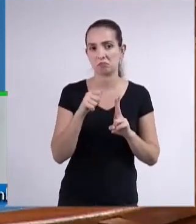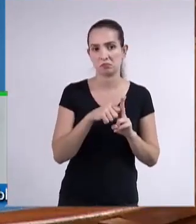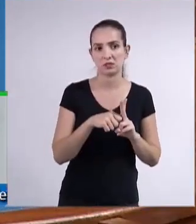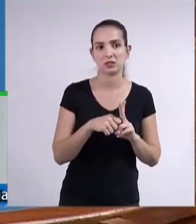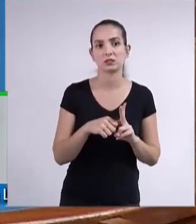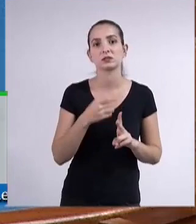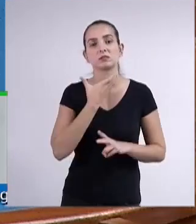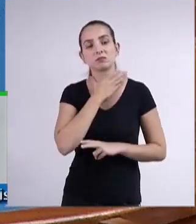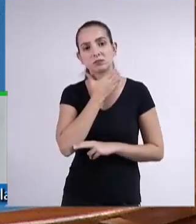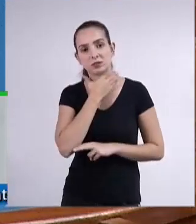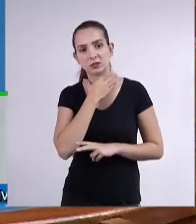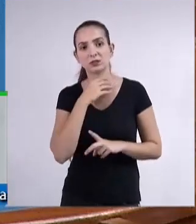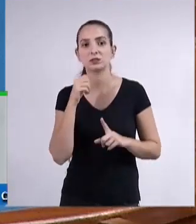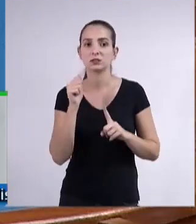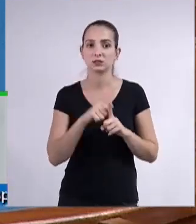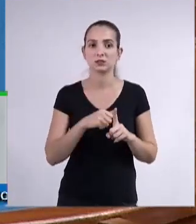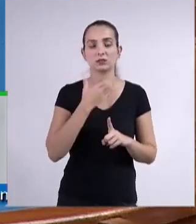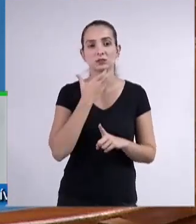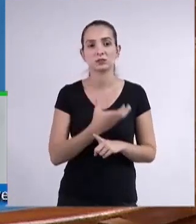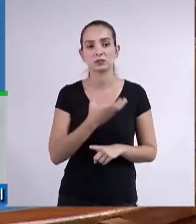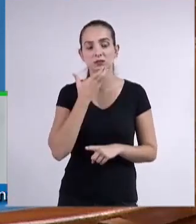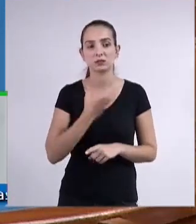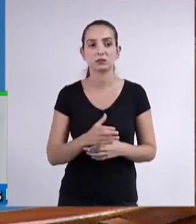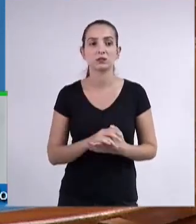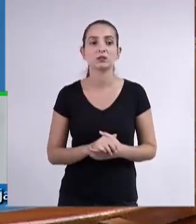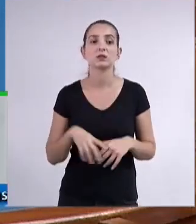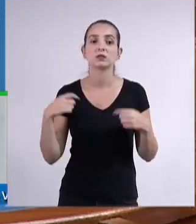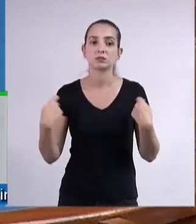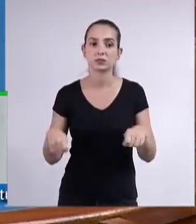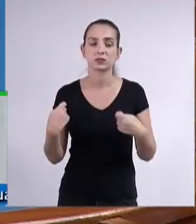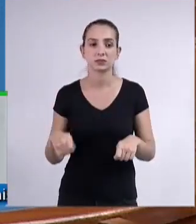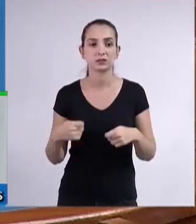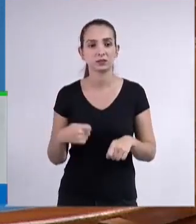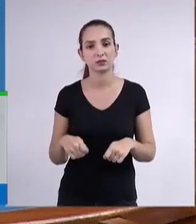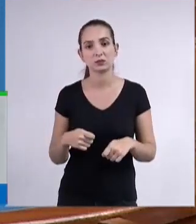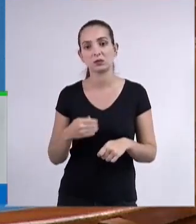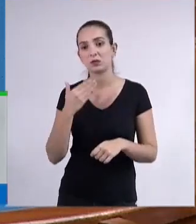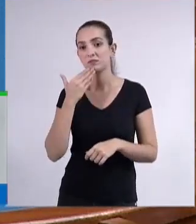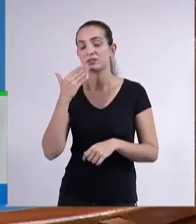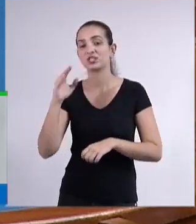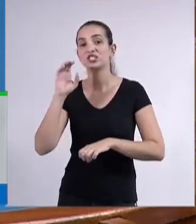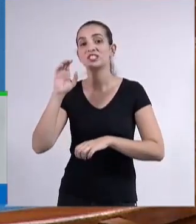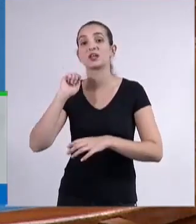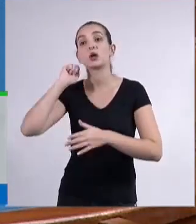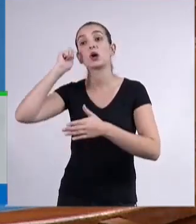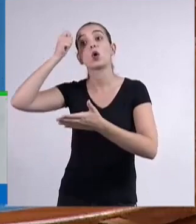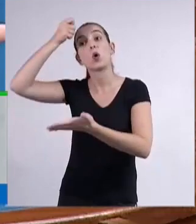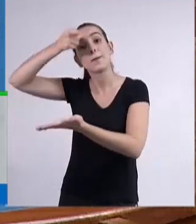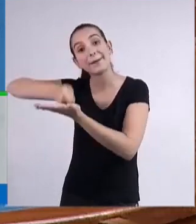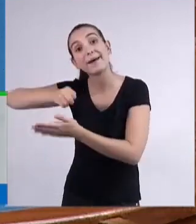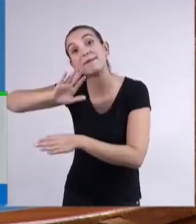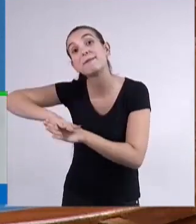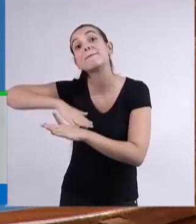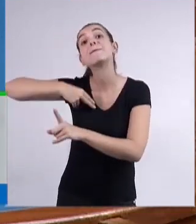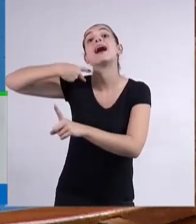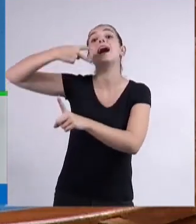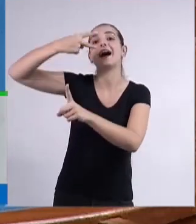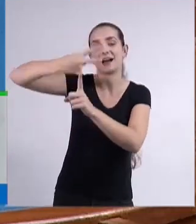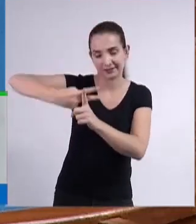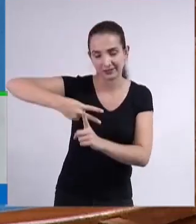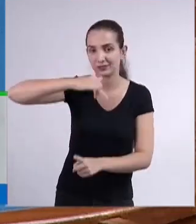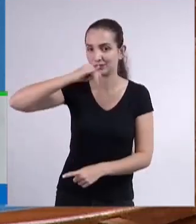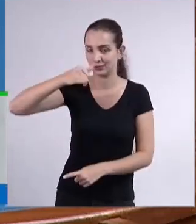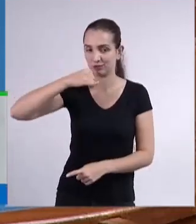mês de março e no mês de dezembro, ela teve que recorrer à energia adicional. Significa que a energia do